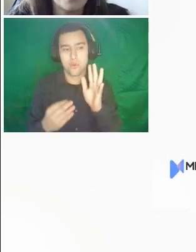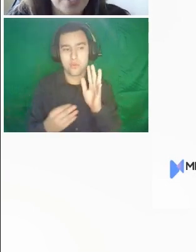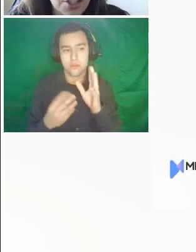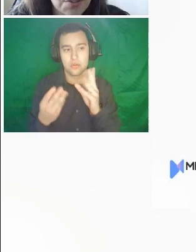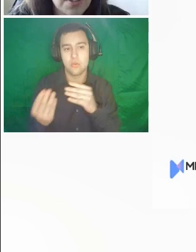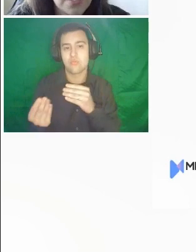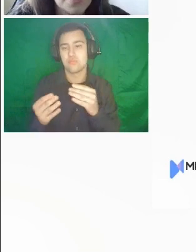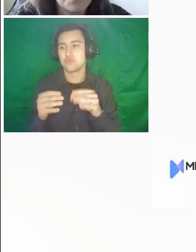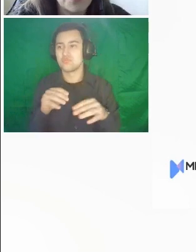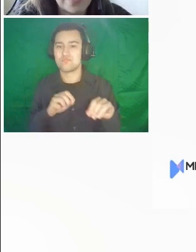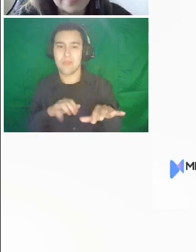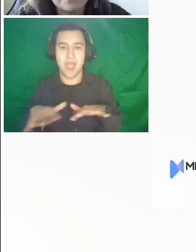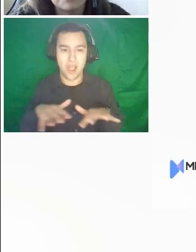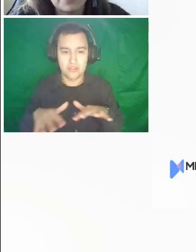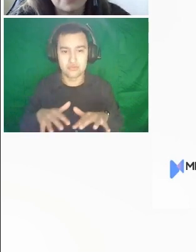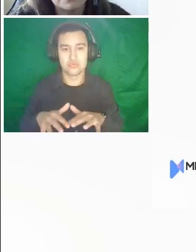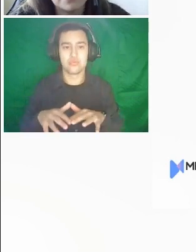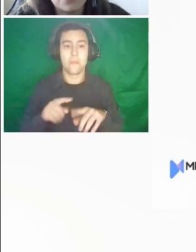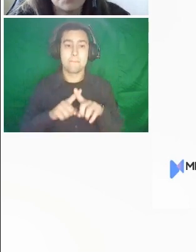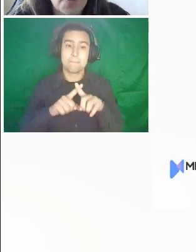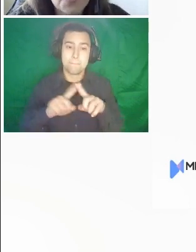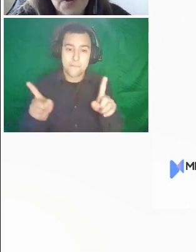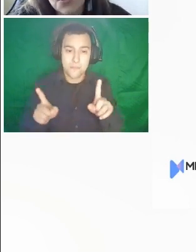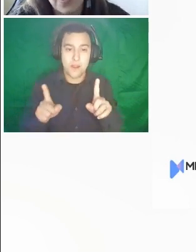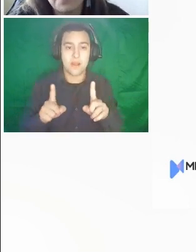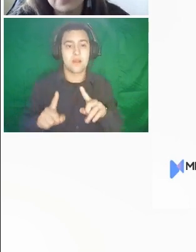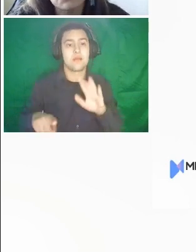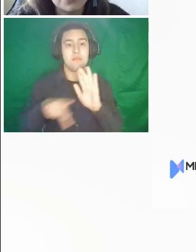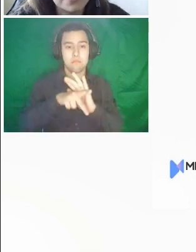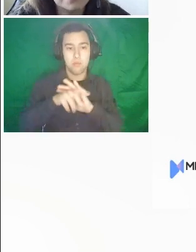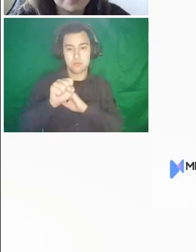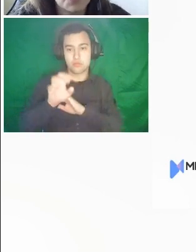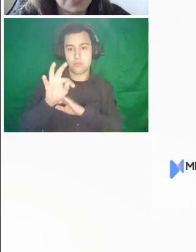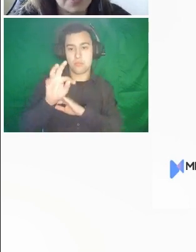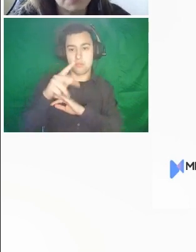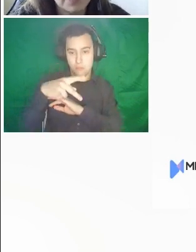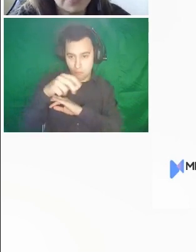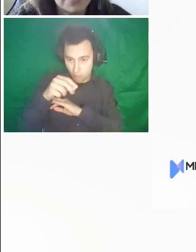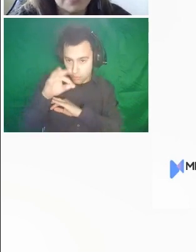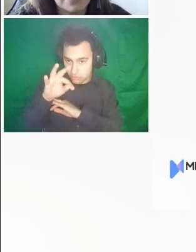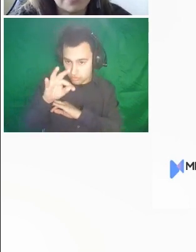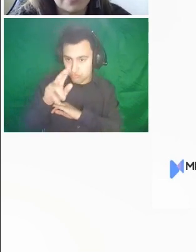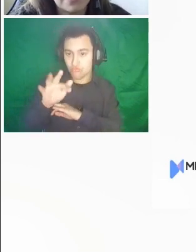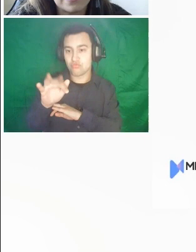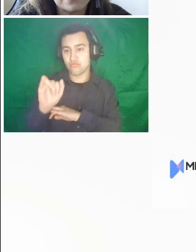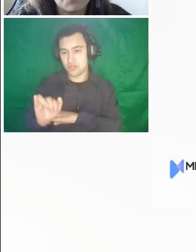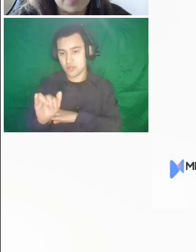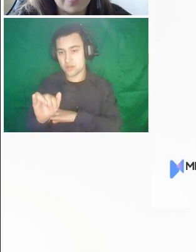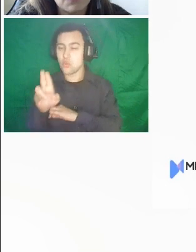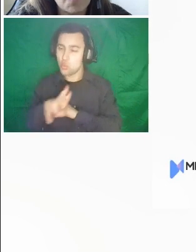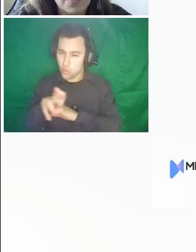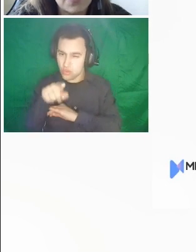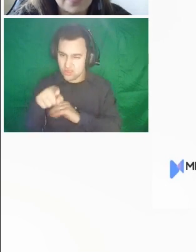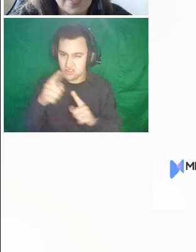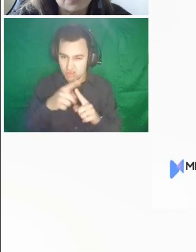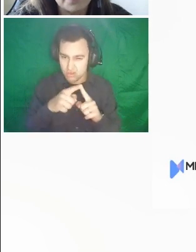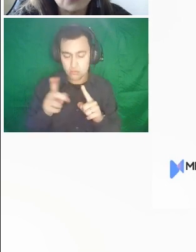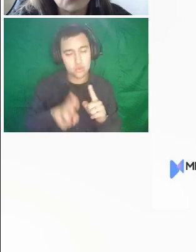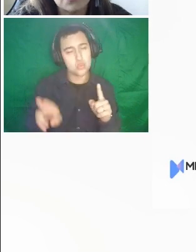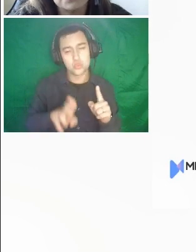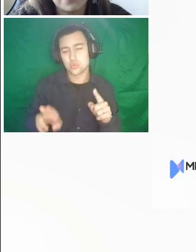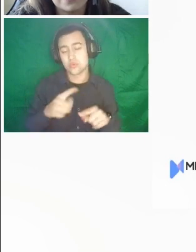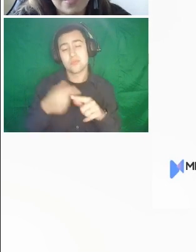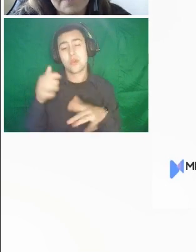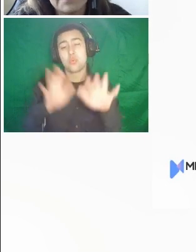gestão ágil porém nem o próprio Spotify mais utiliza esse modelo e então é tomar cuidado